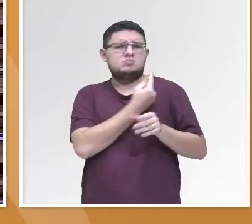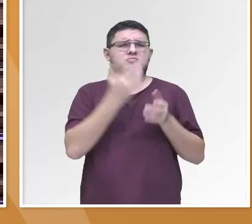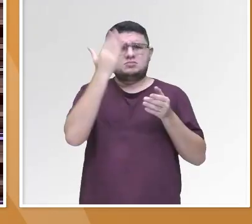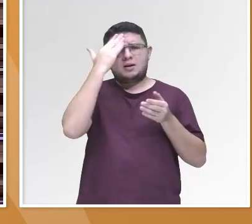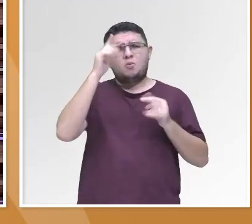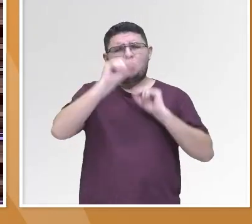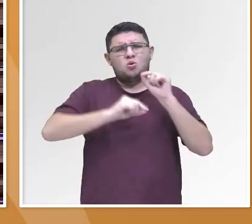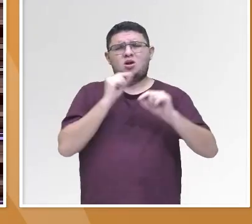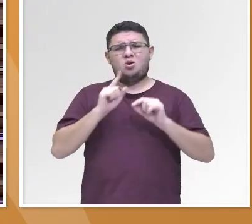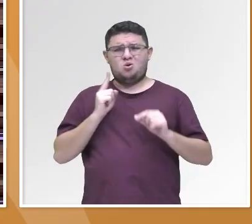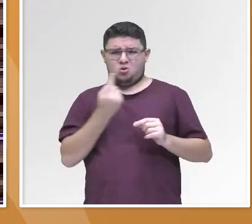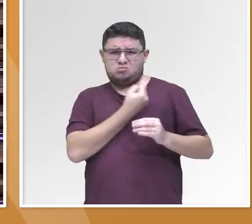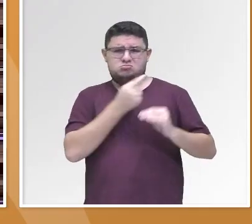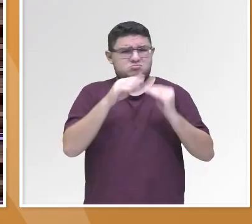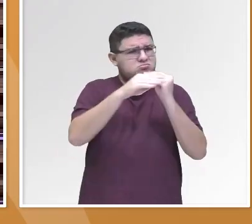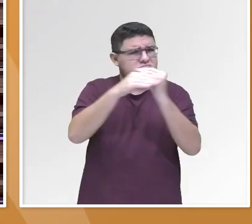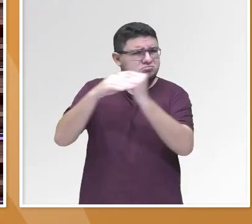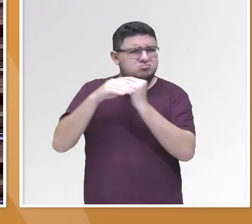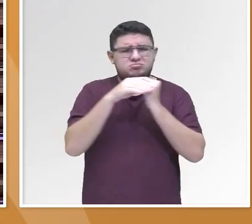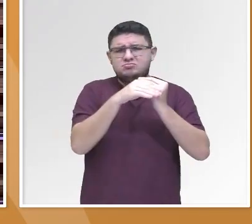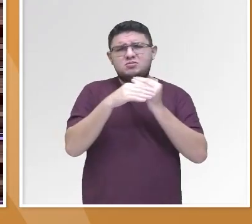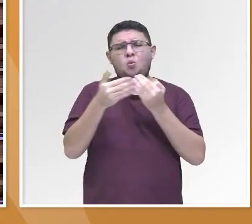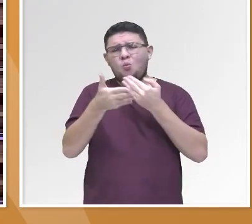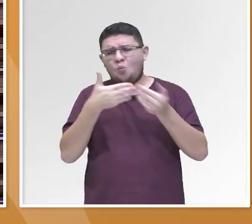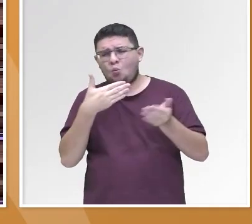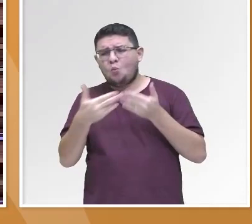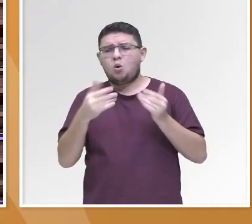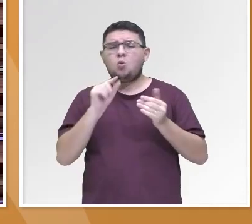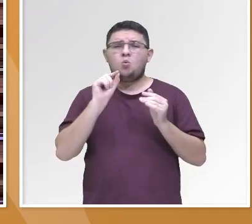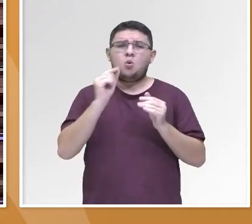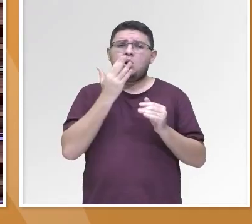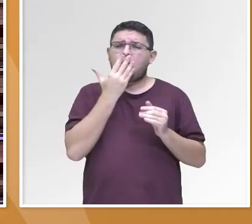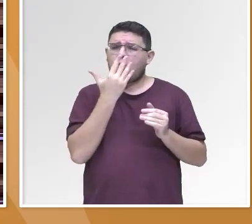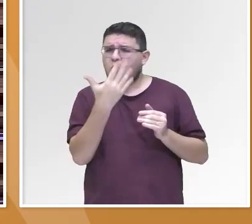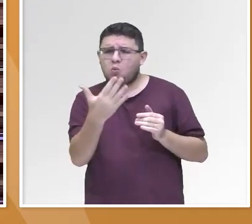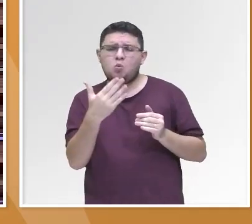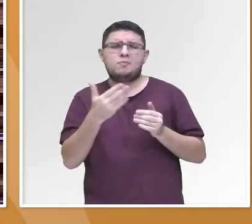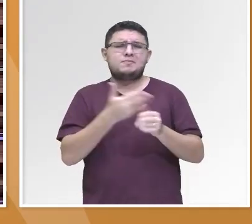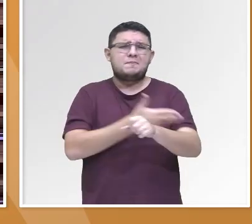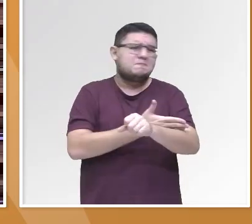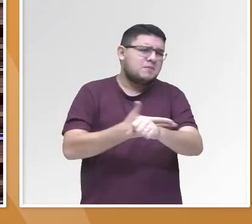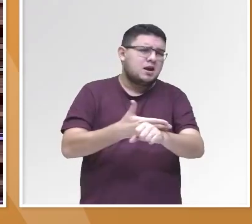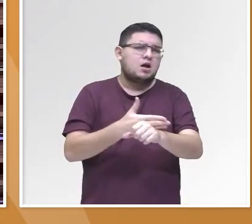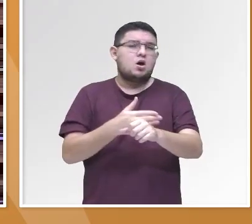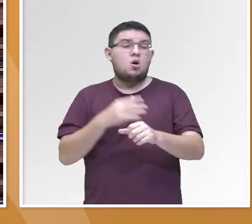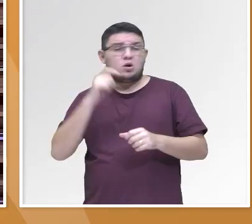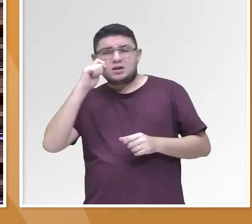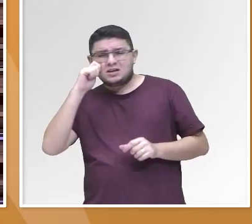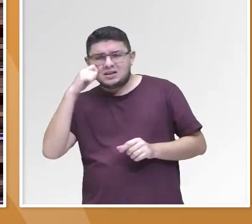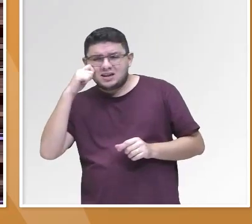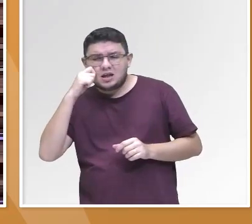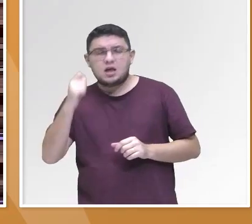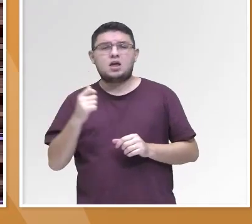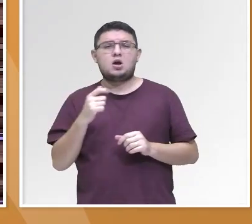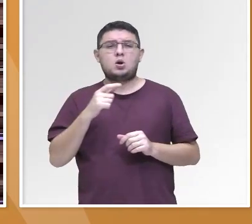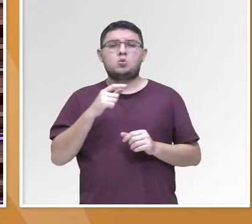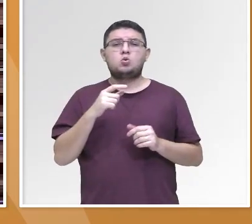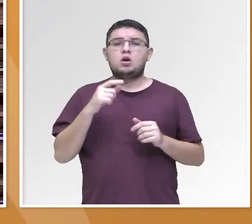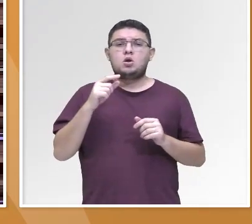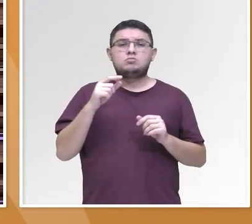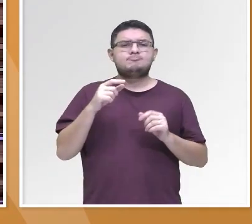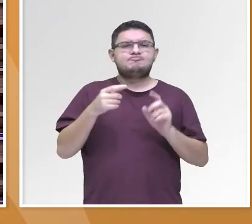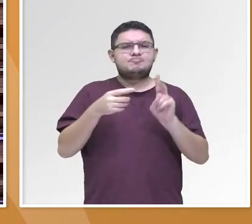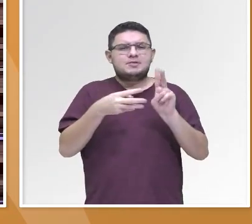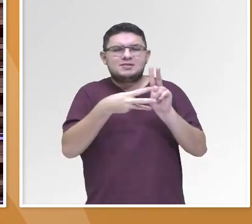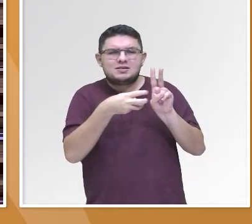justificativas, se intensifica essa forma de tráfico de pessoas e nós vamos ter um esquema de tráfico montado a partir desse momento, onde o primeiro